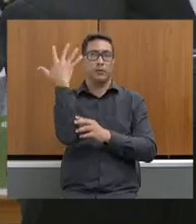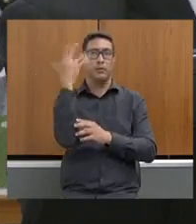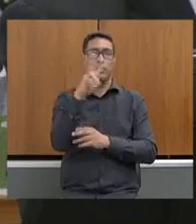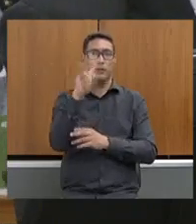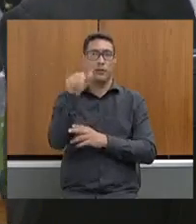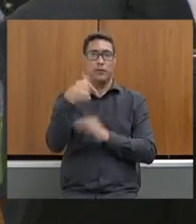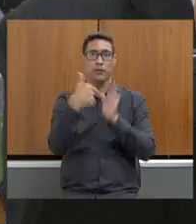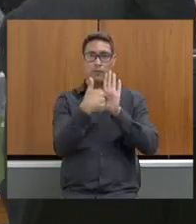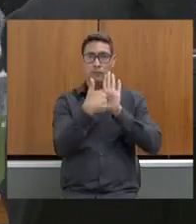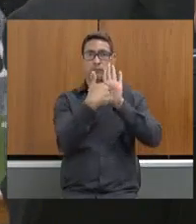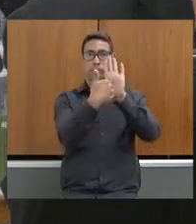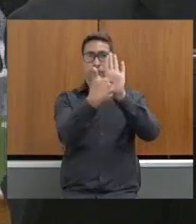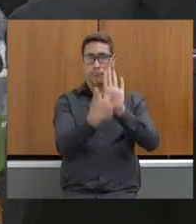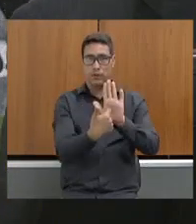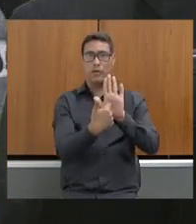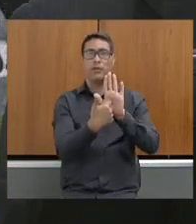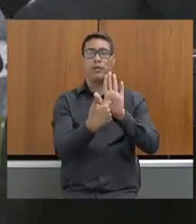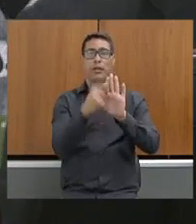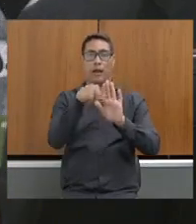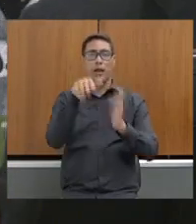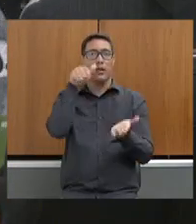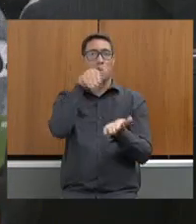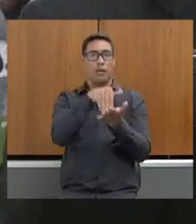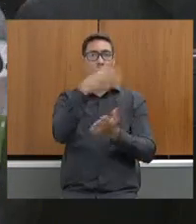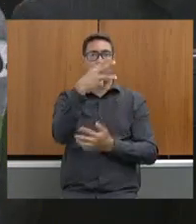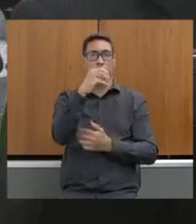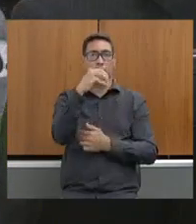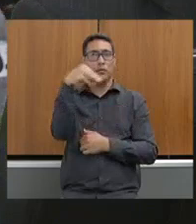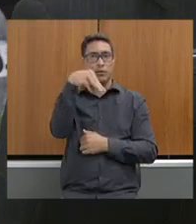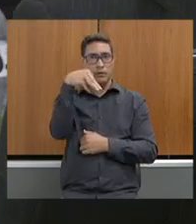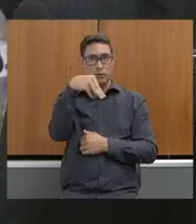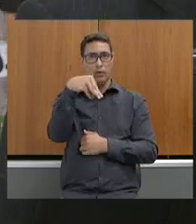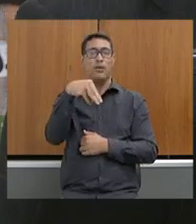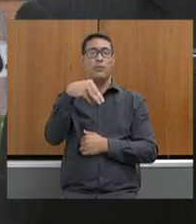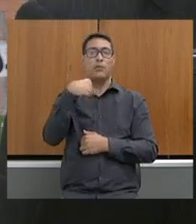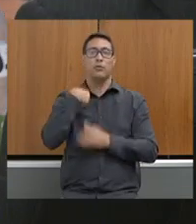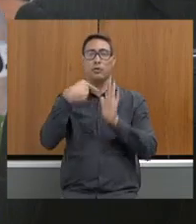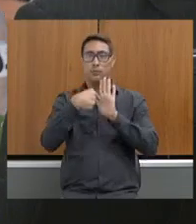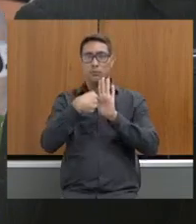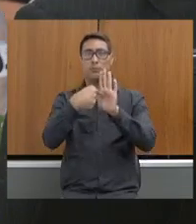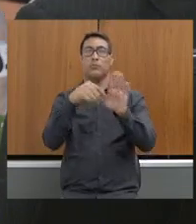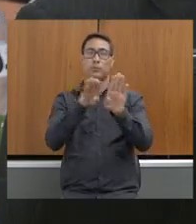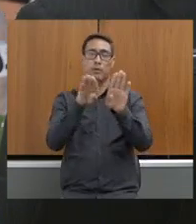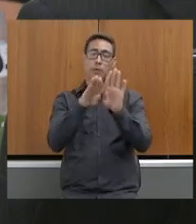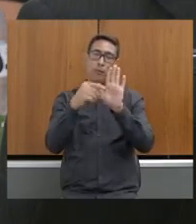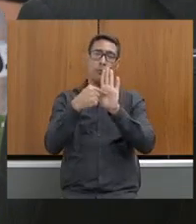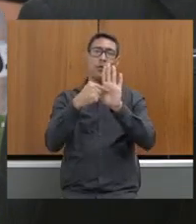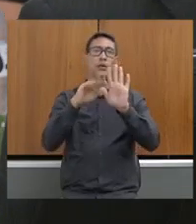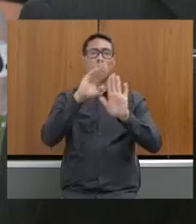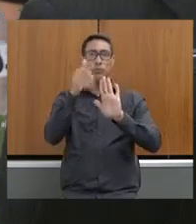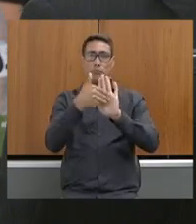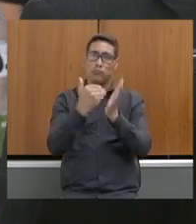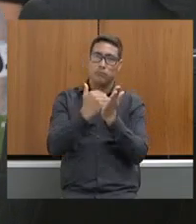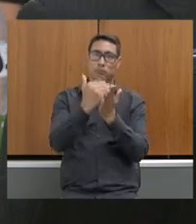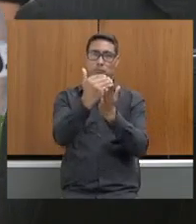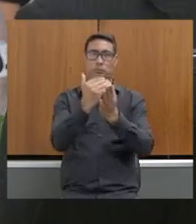apresentação, disporá até 30 minutos para sua exposição e sua apresentação inicial.